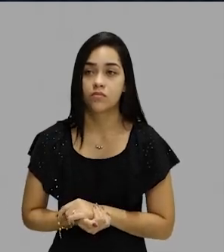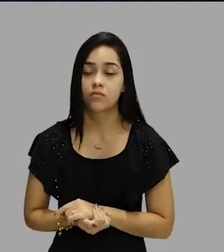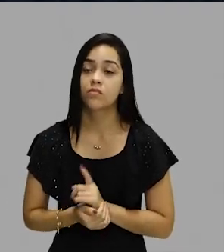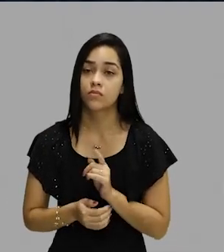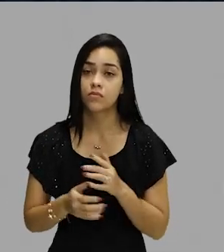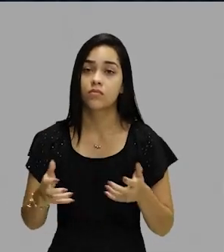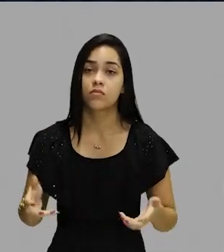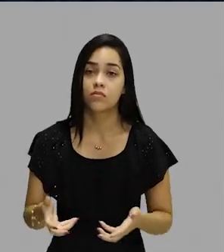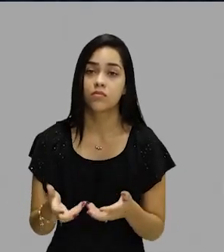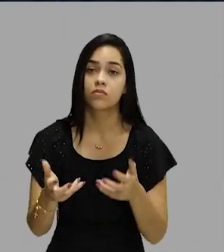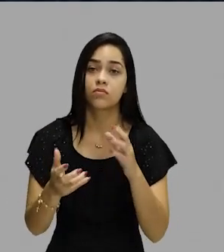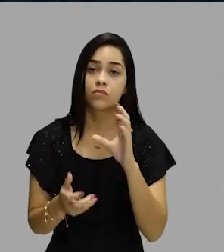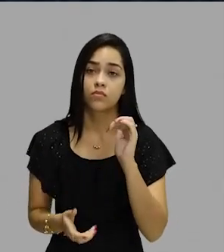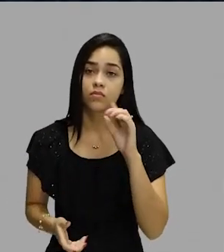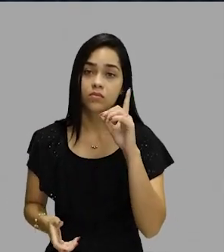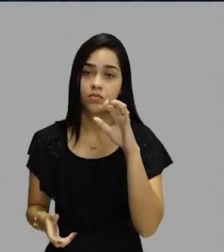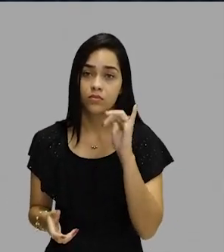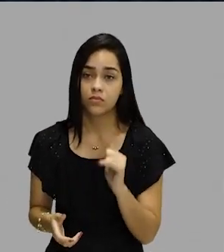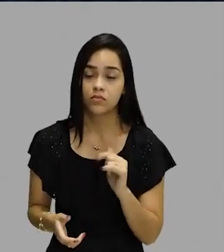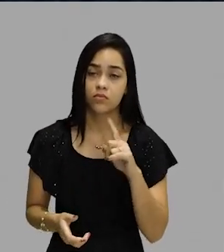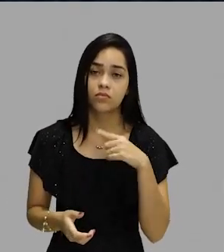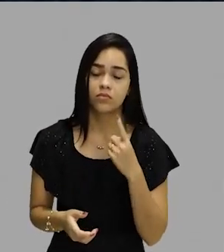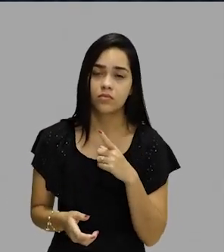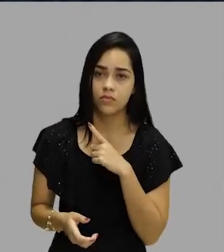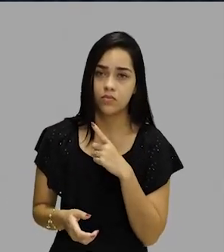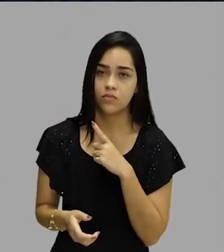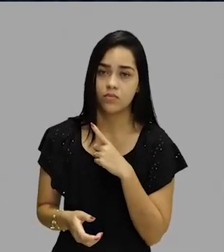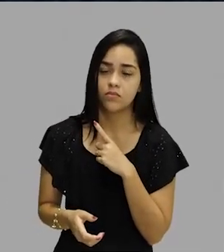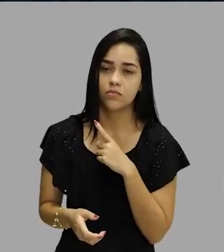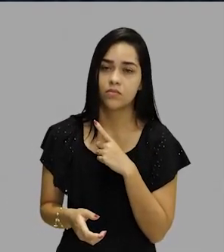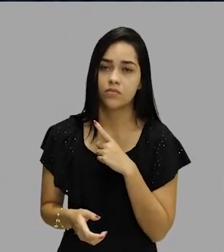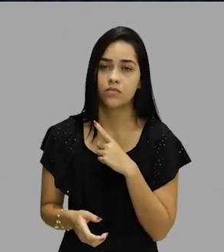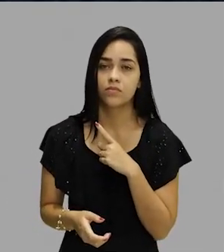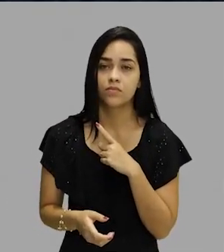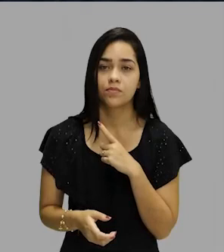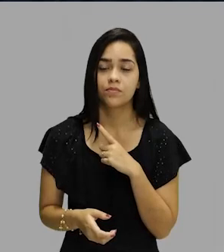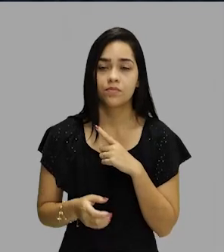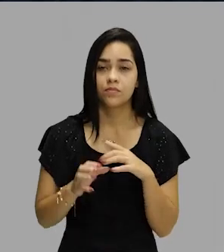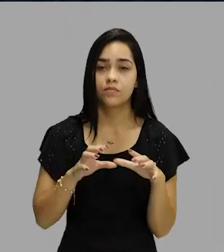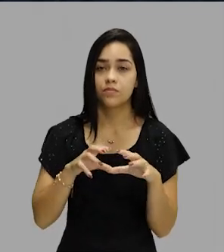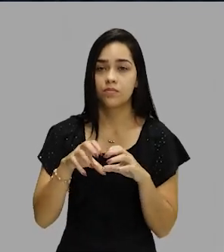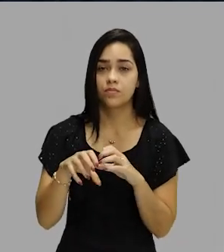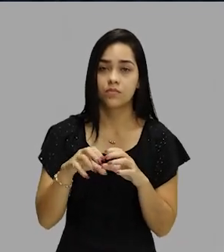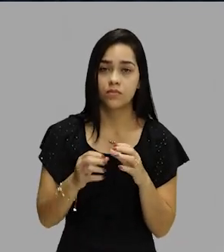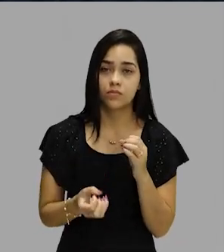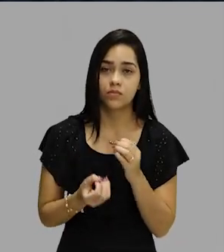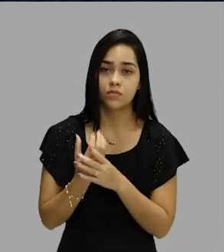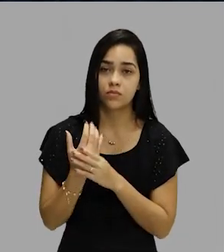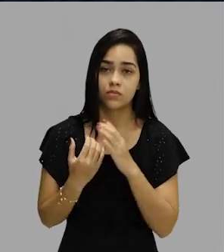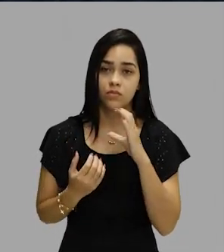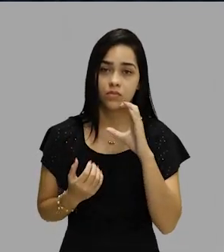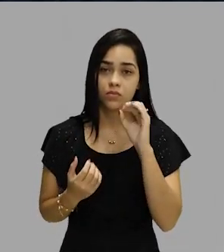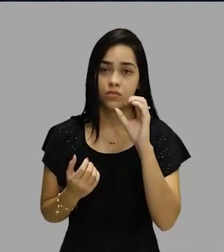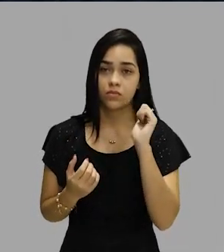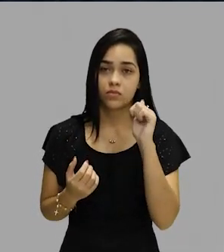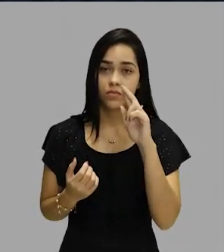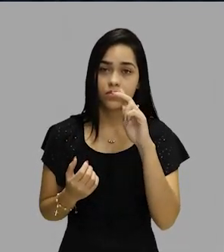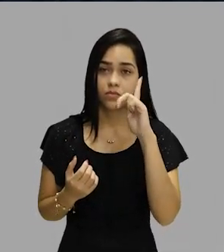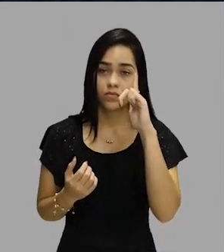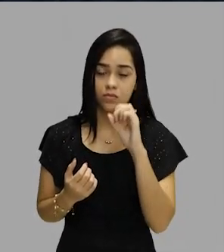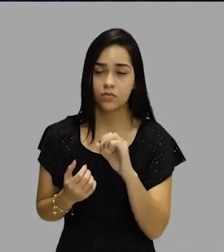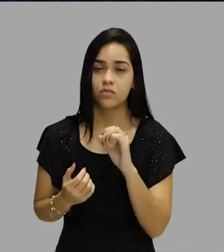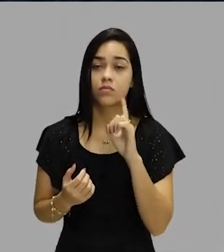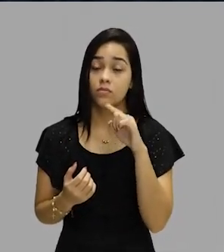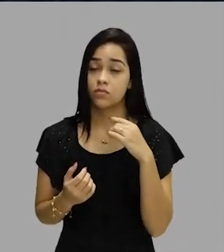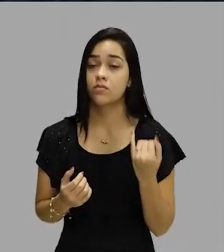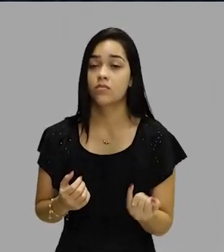é reação em cadeia. E no final dessa cadeia, ocorreu a formação de um coágulo, ok? E esse coágulo